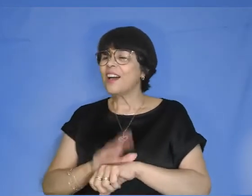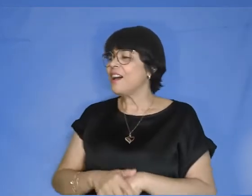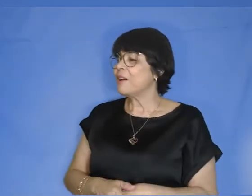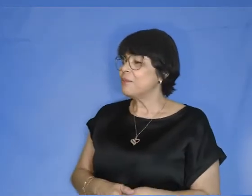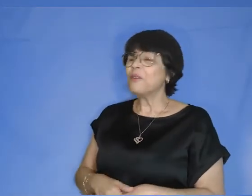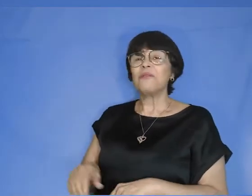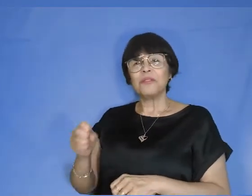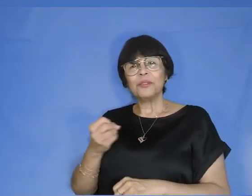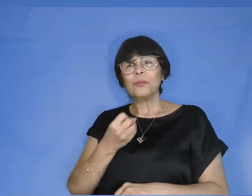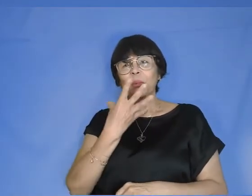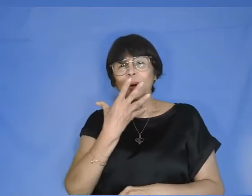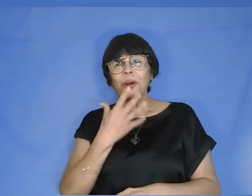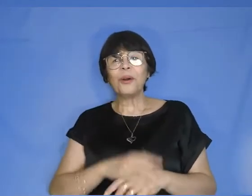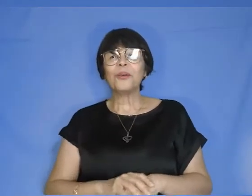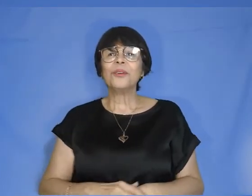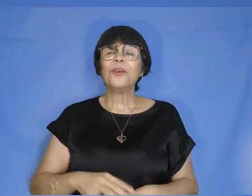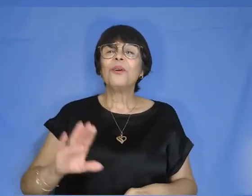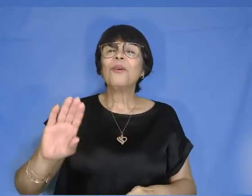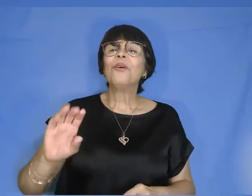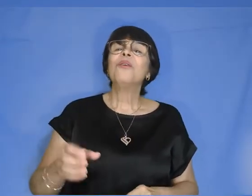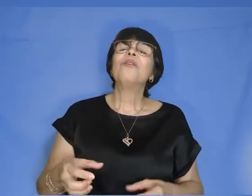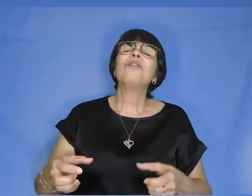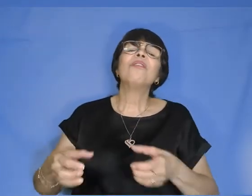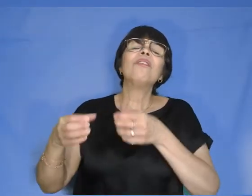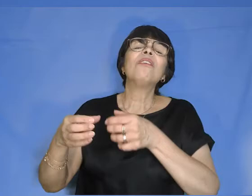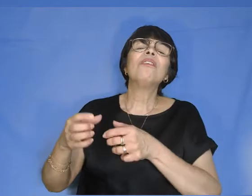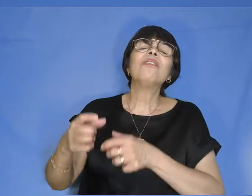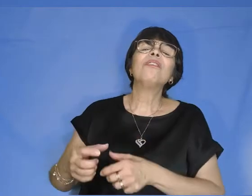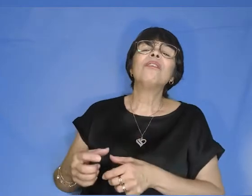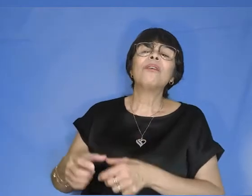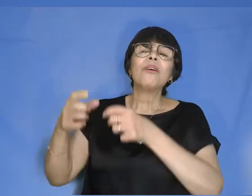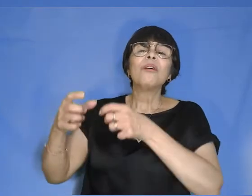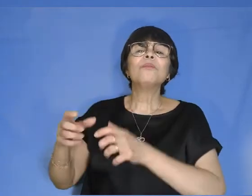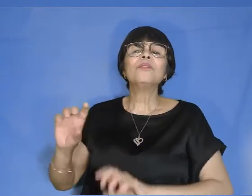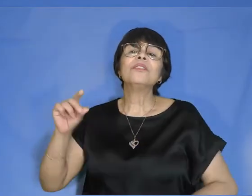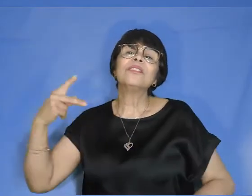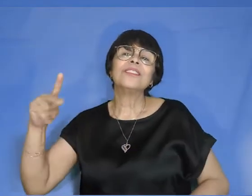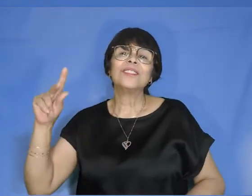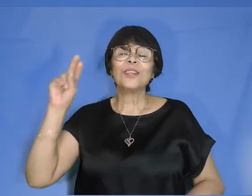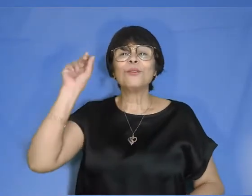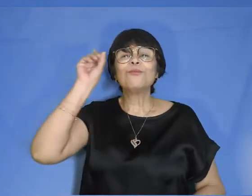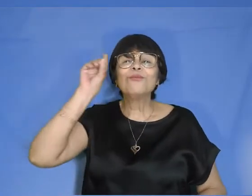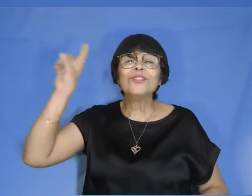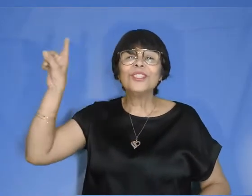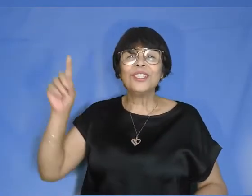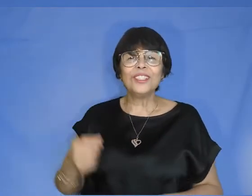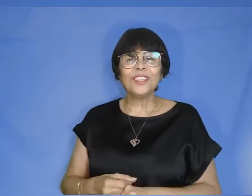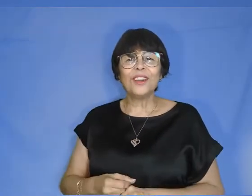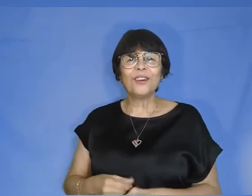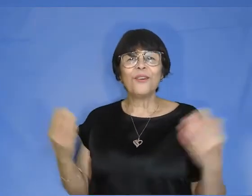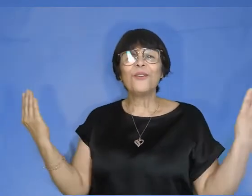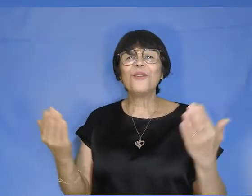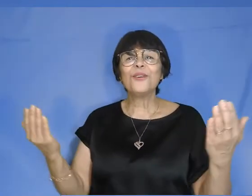que no dia a dia, enquanto vamos falando, enquanto vamos estreitando os nossos laços de amizade,